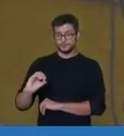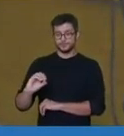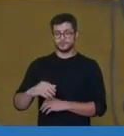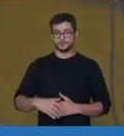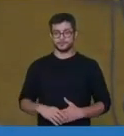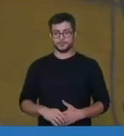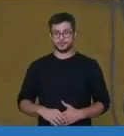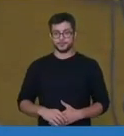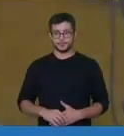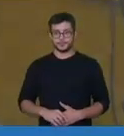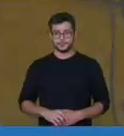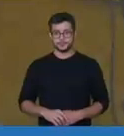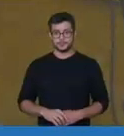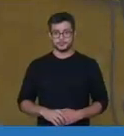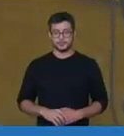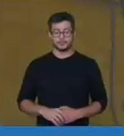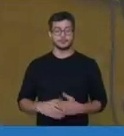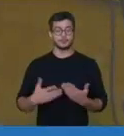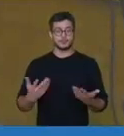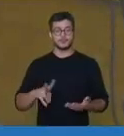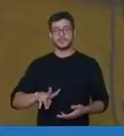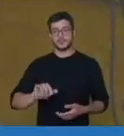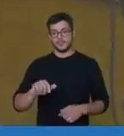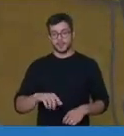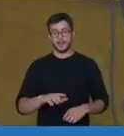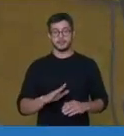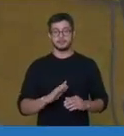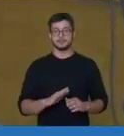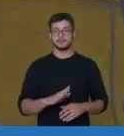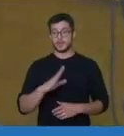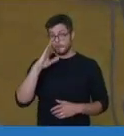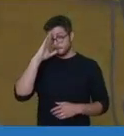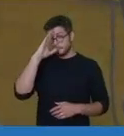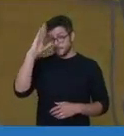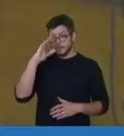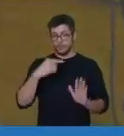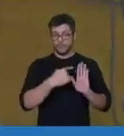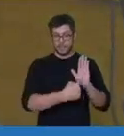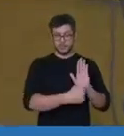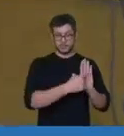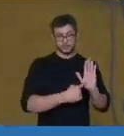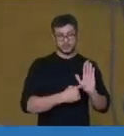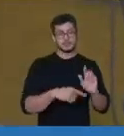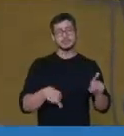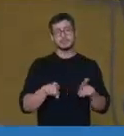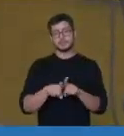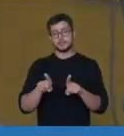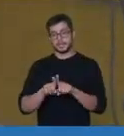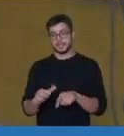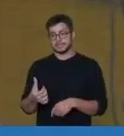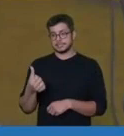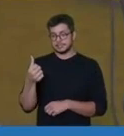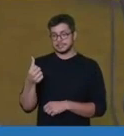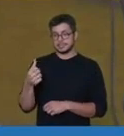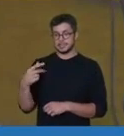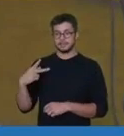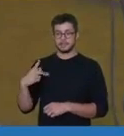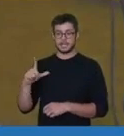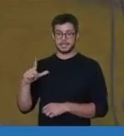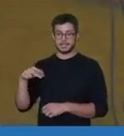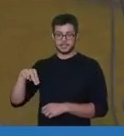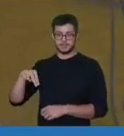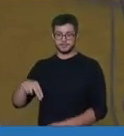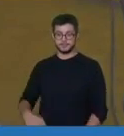sessão nova do Congresso, onde apreciaríamos prioritariamente vetos e também os outros PLNs que ficaram em abertos. Então acho